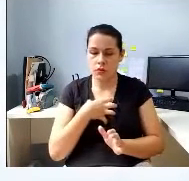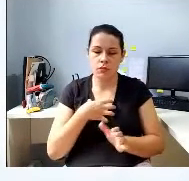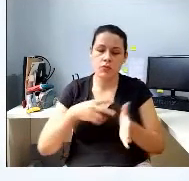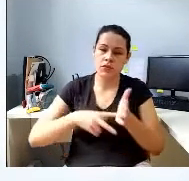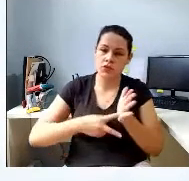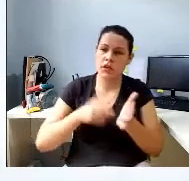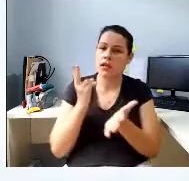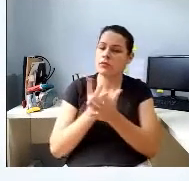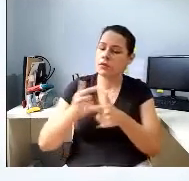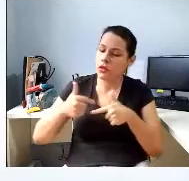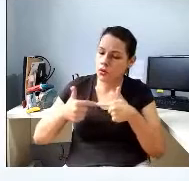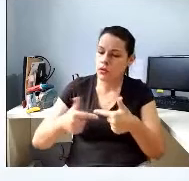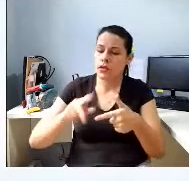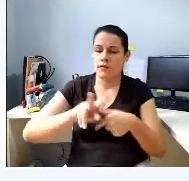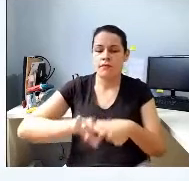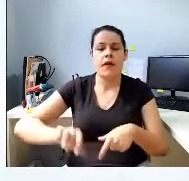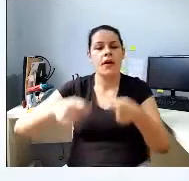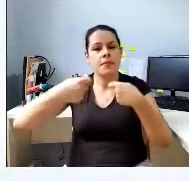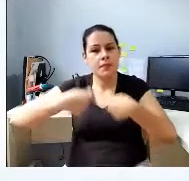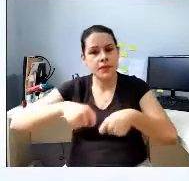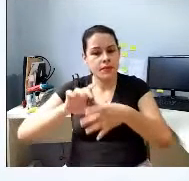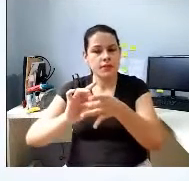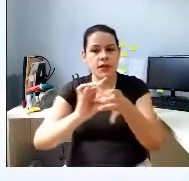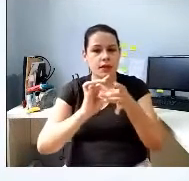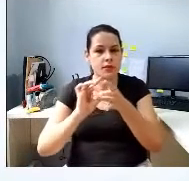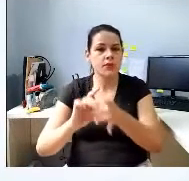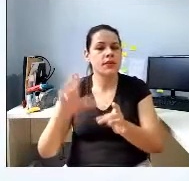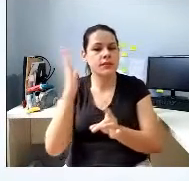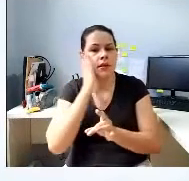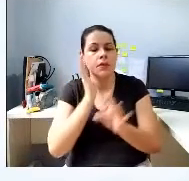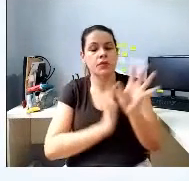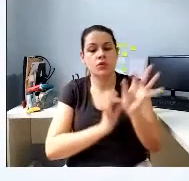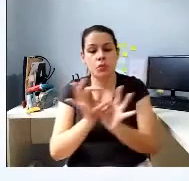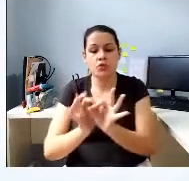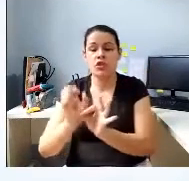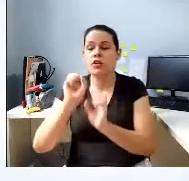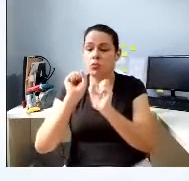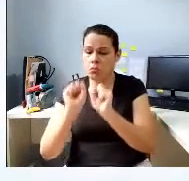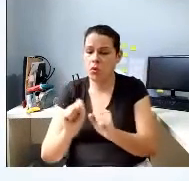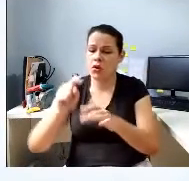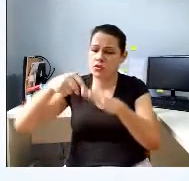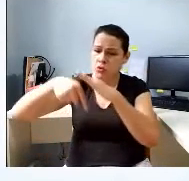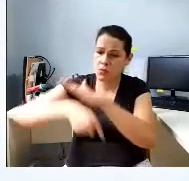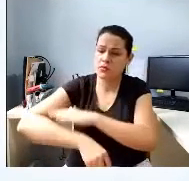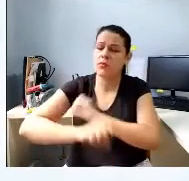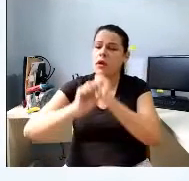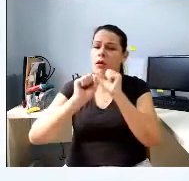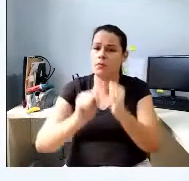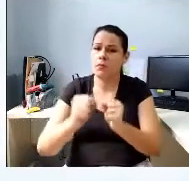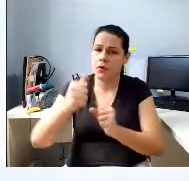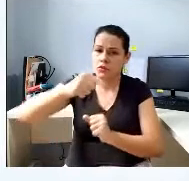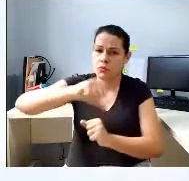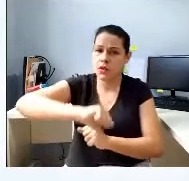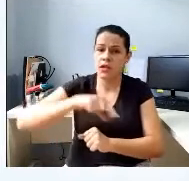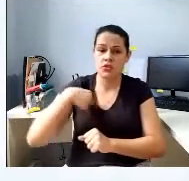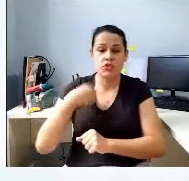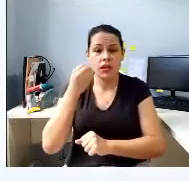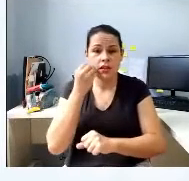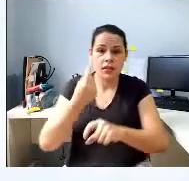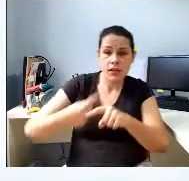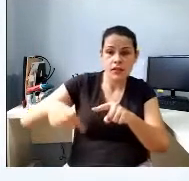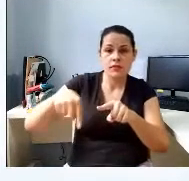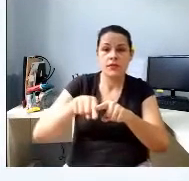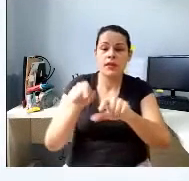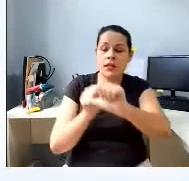intensificar sob pena desse projeto se aprofundar, se nós não conseguirmos revertê-lo em